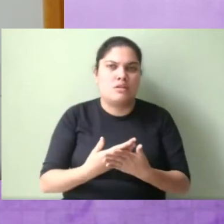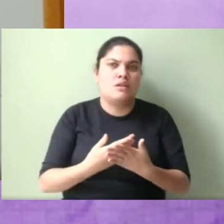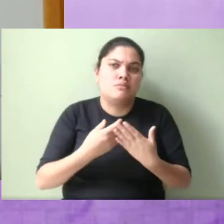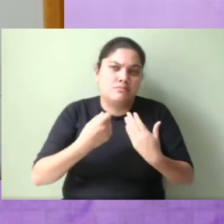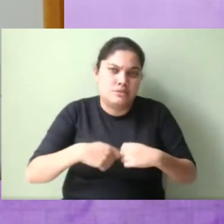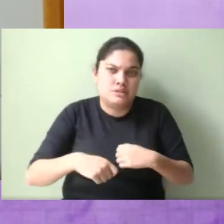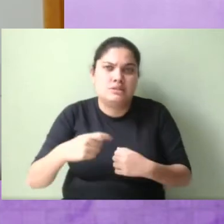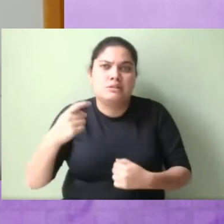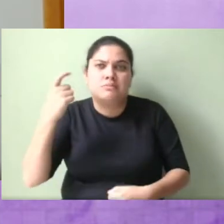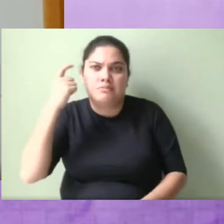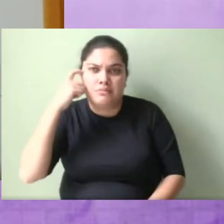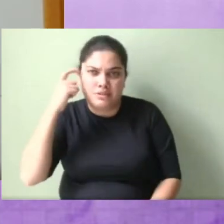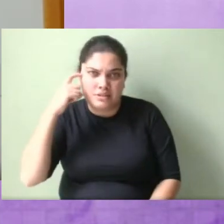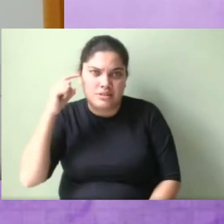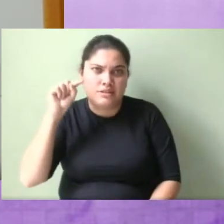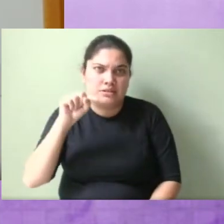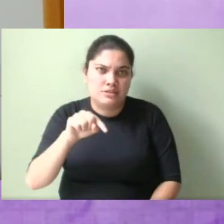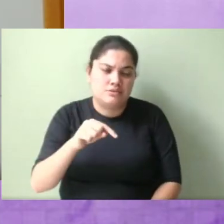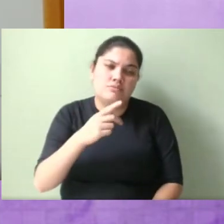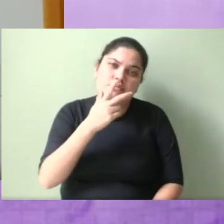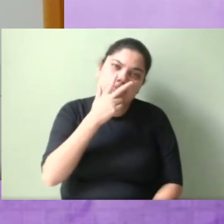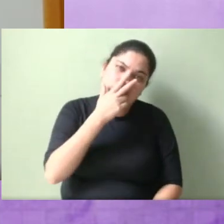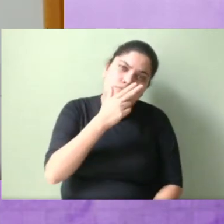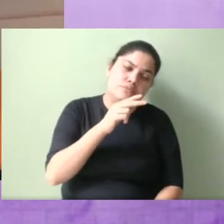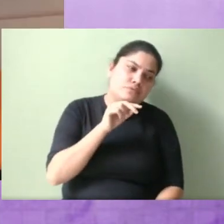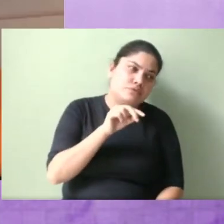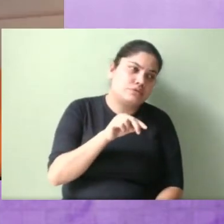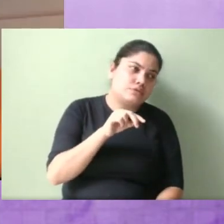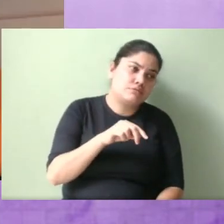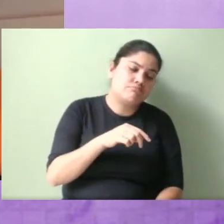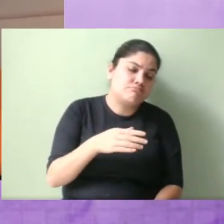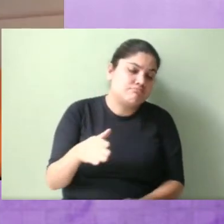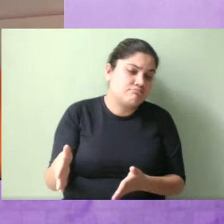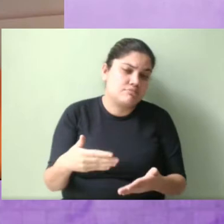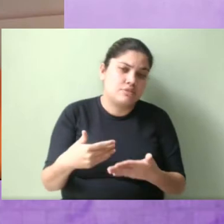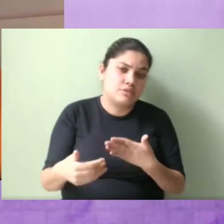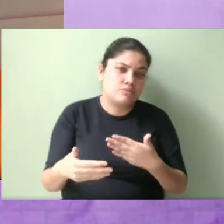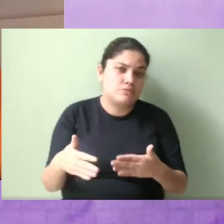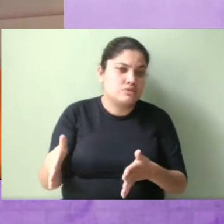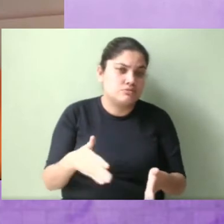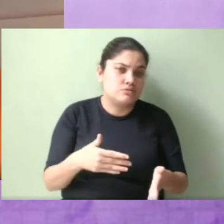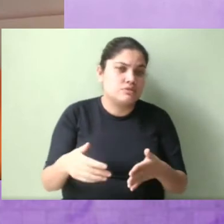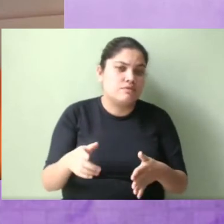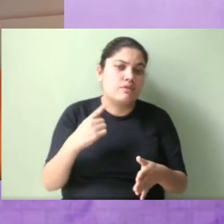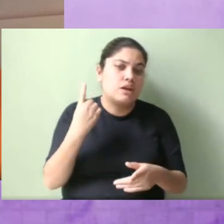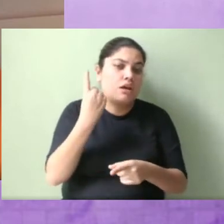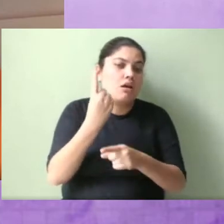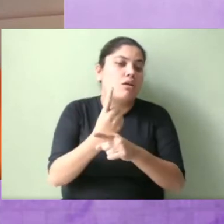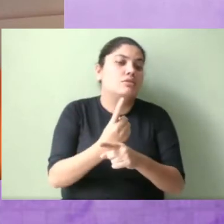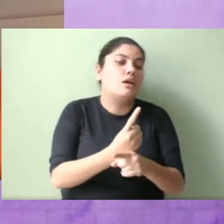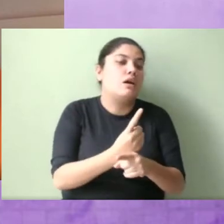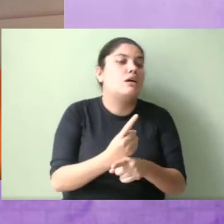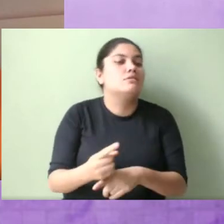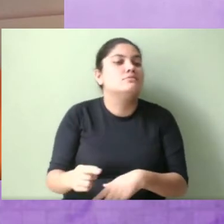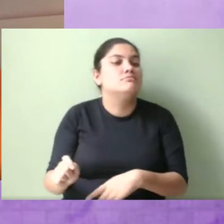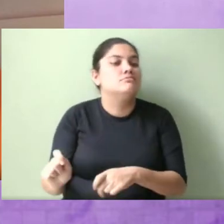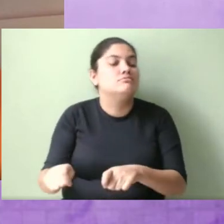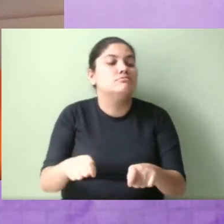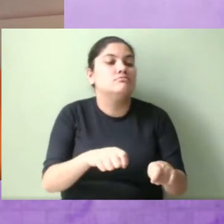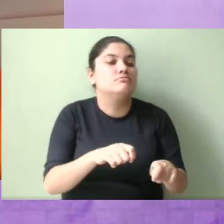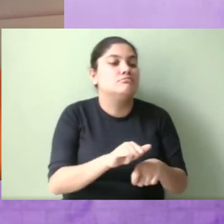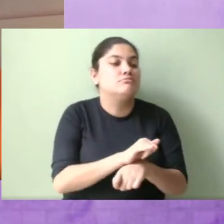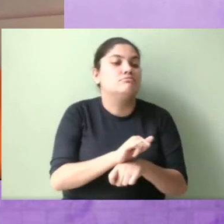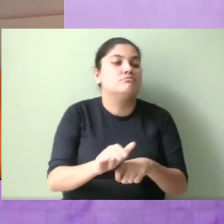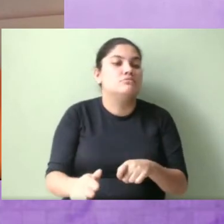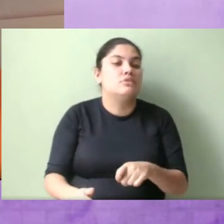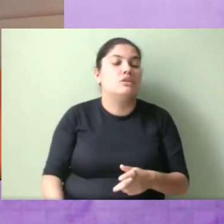saída, porque tá difícil. Até deixo uma dica para vocês, uma recomendação, tem uma série no Netflix que eu demorei para